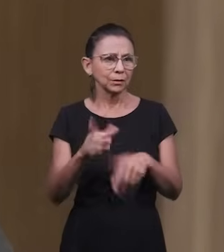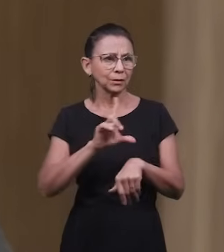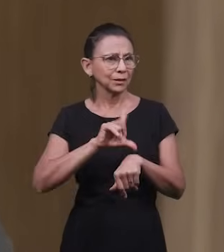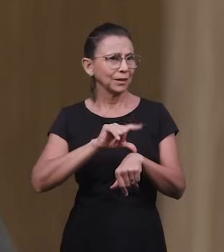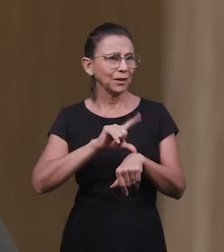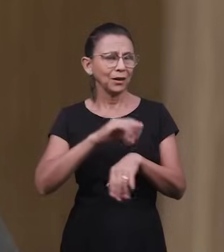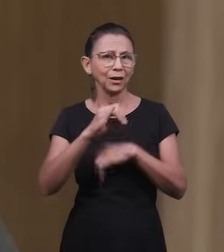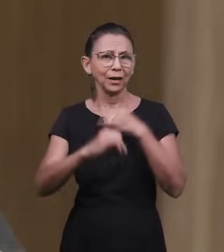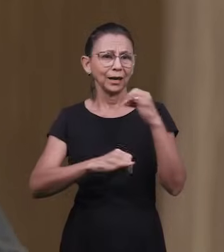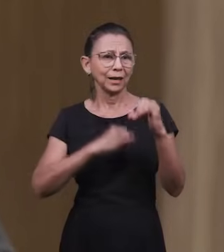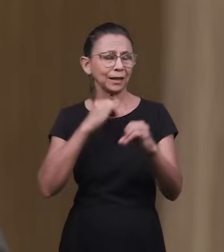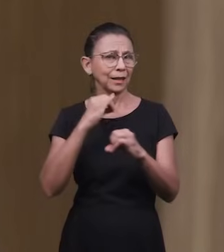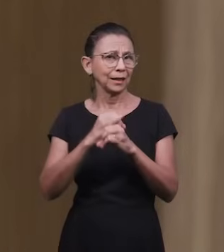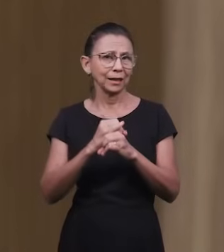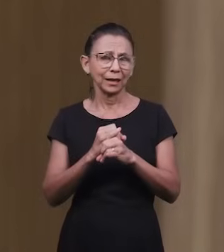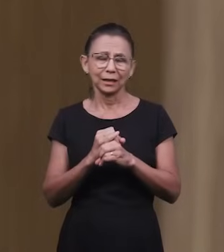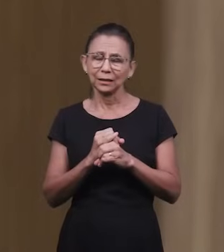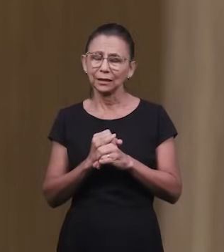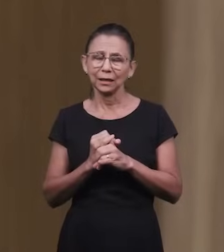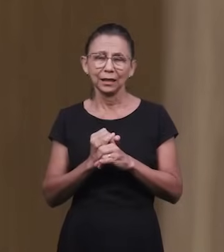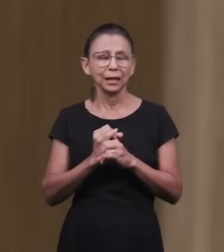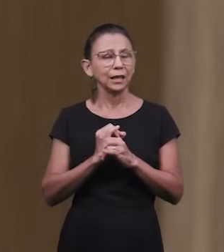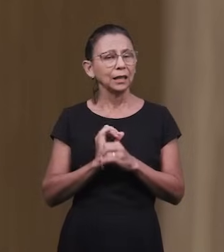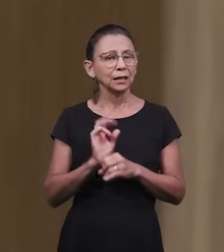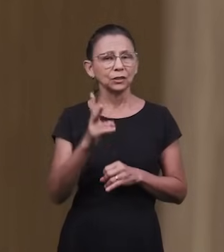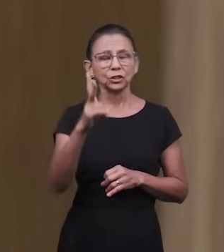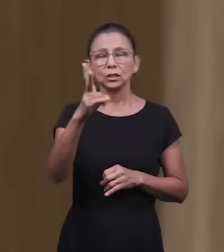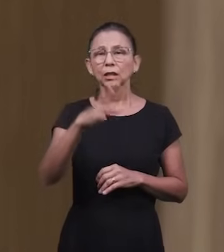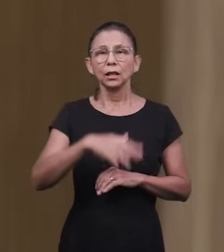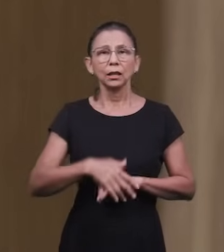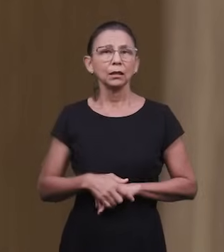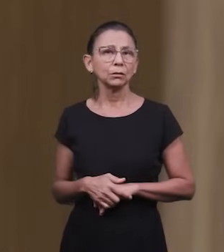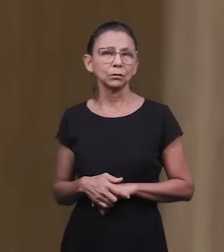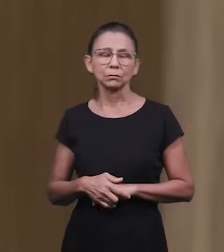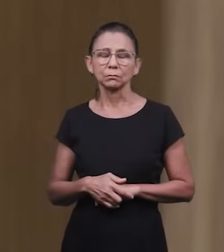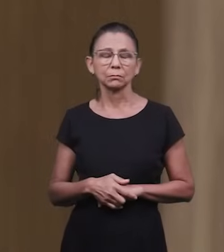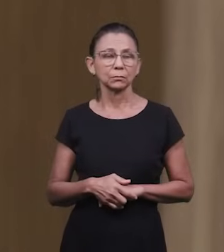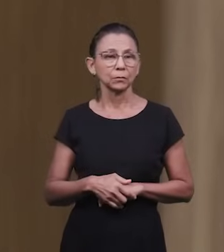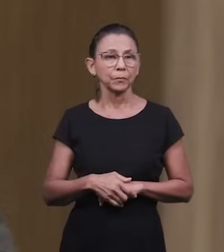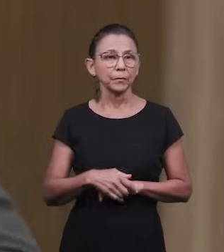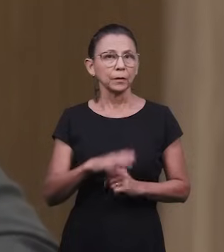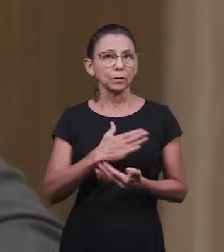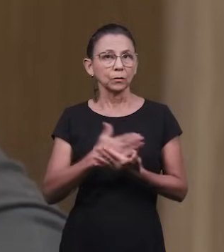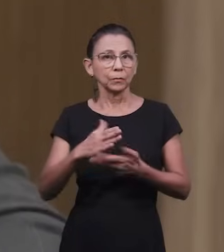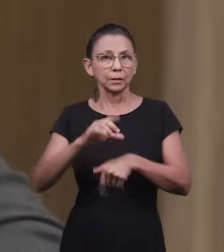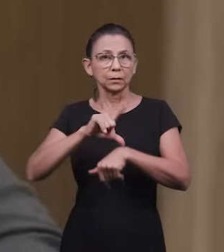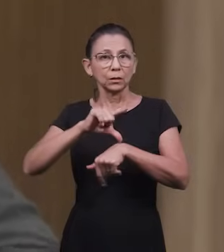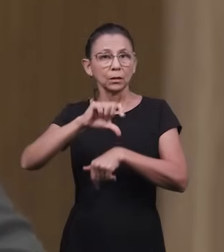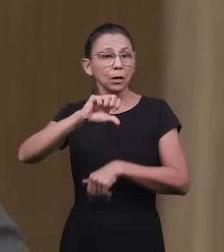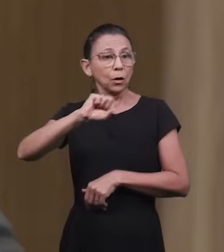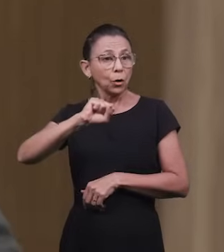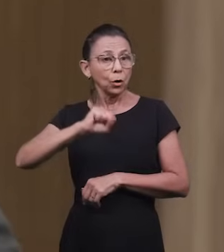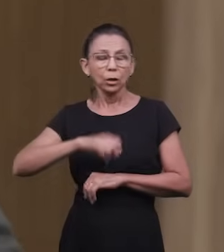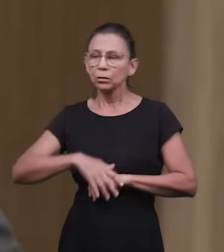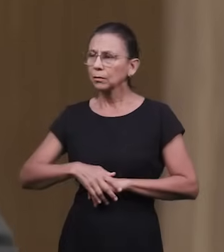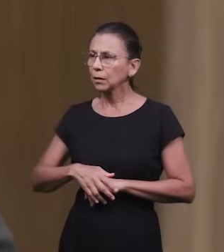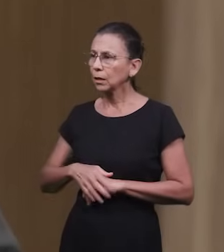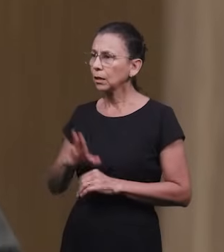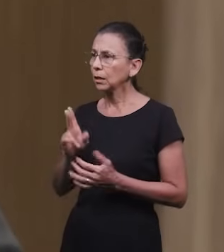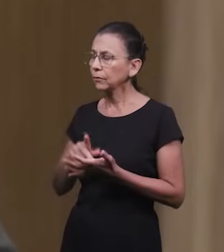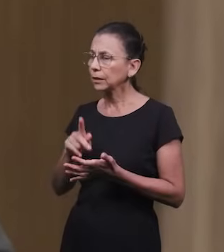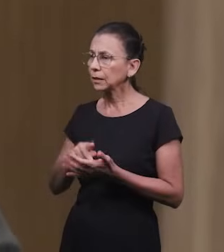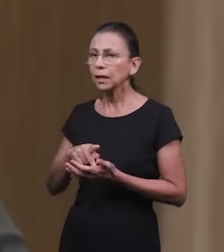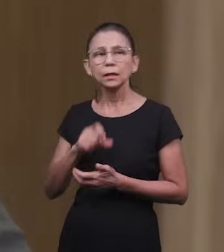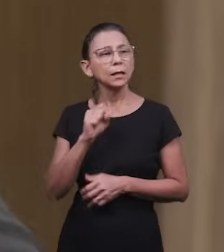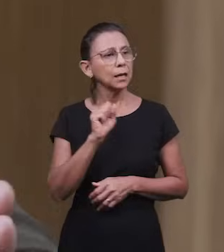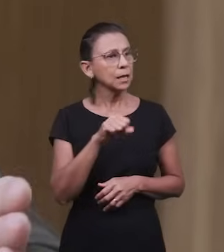hora. A internet ele fica gravado, os cultos são diariamente às 20 horas, mas você pode assistir qualquer horário. É mesmo,